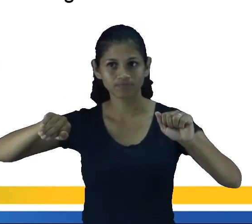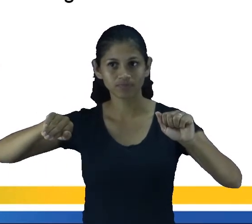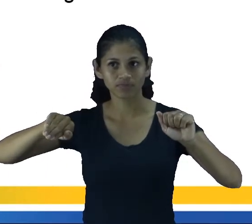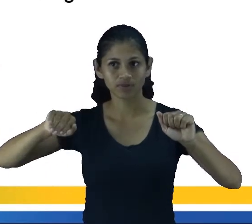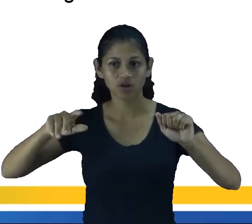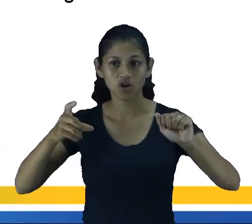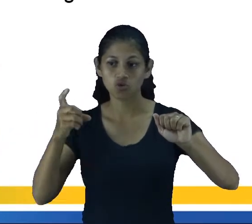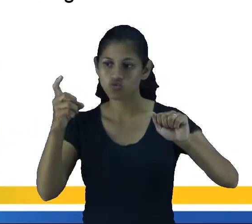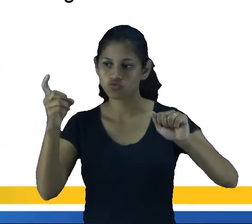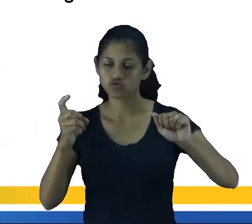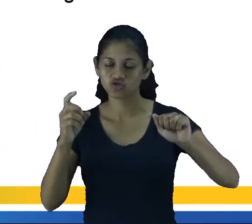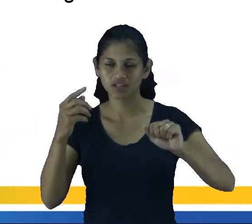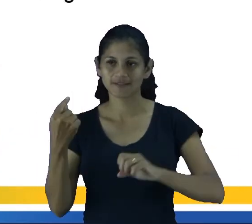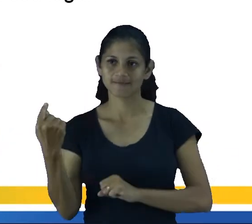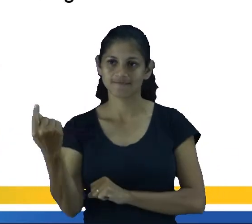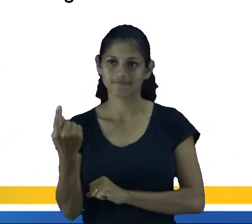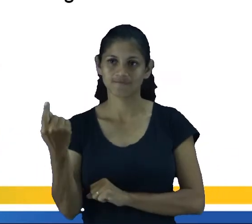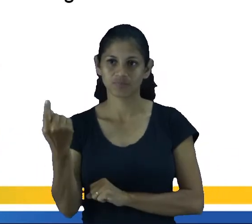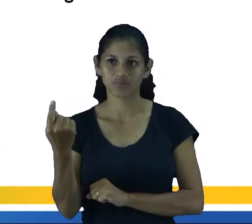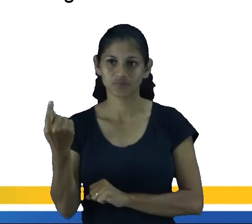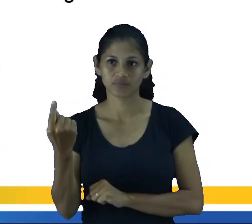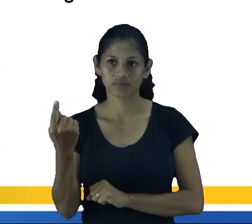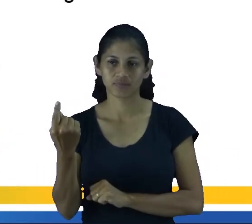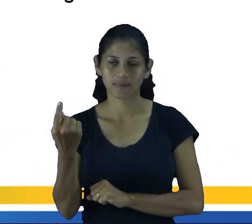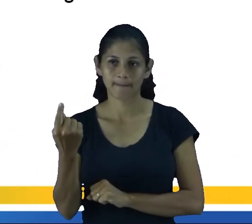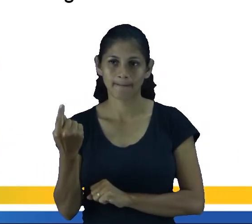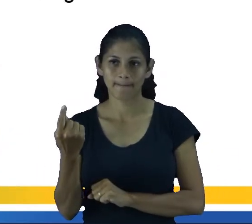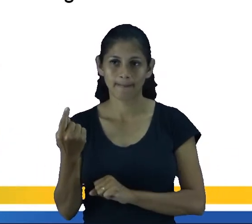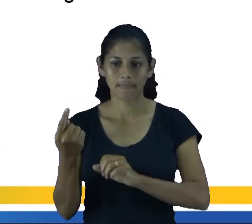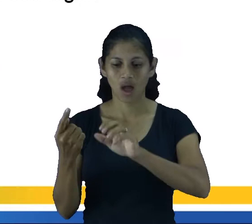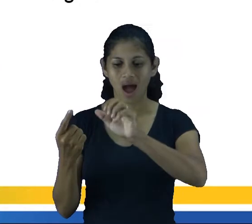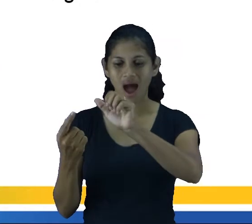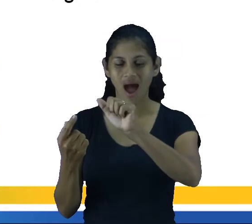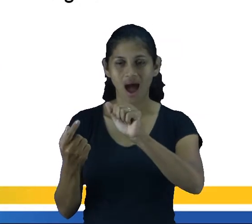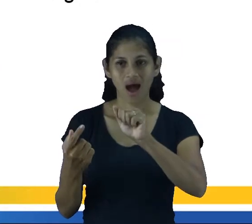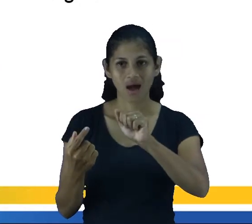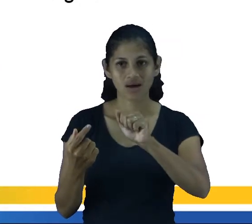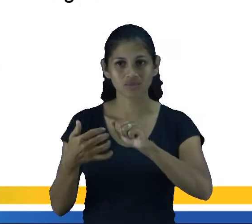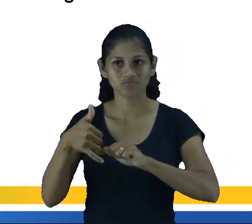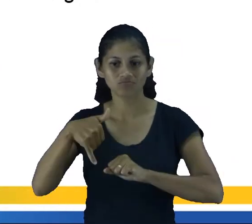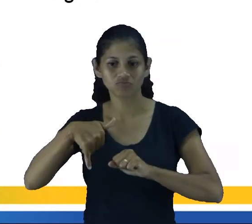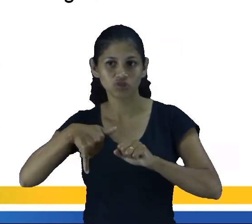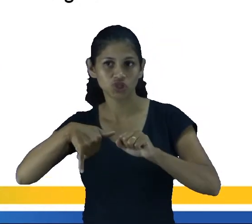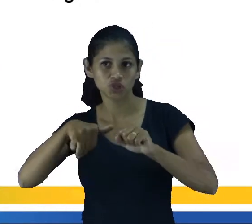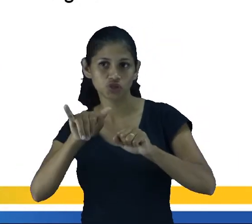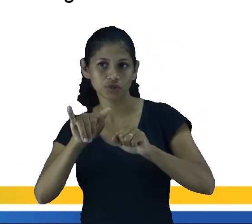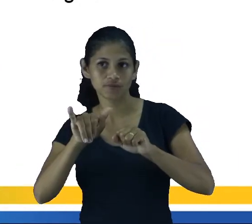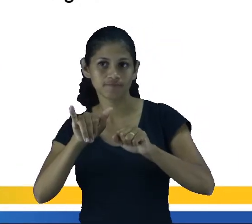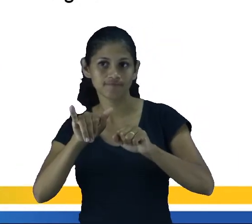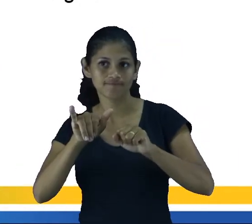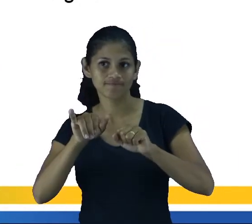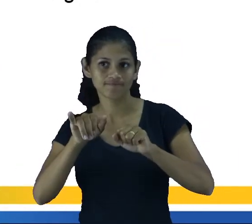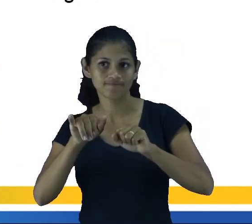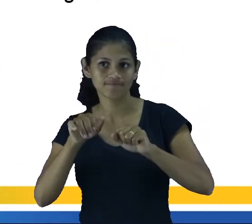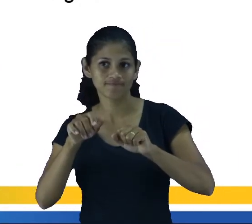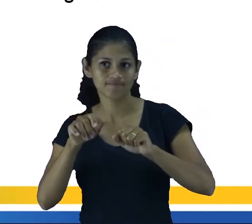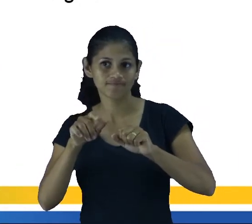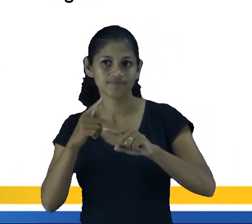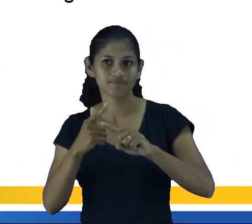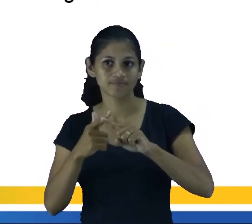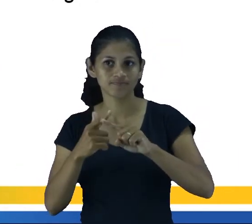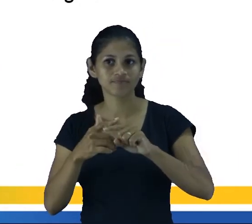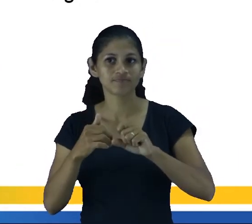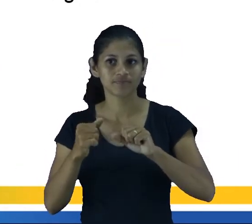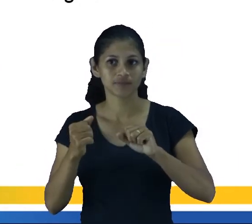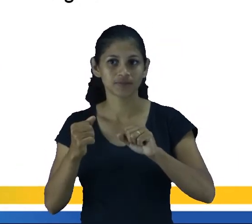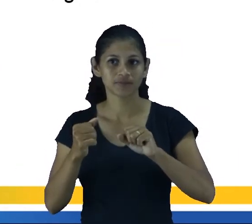X sozinho. Né? Então, aqui, ó, no nosso exemplo, a gente tem o zinco, que vai reagir ali com esses dois